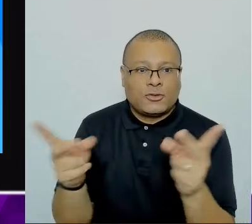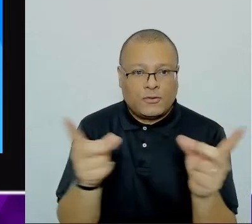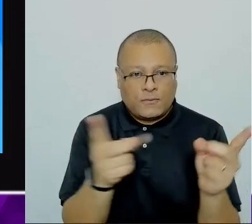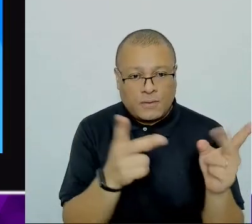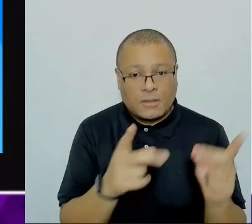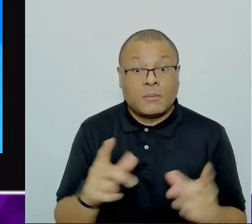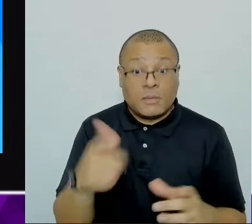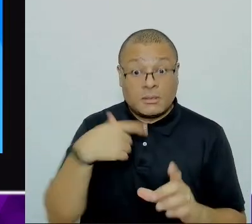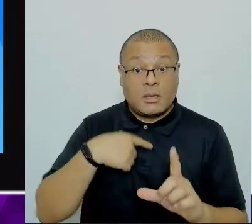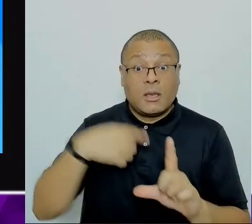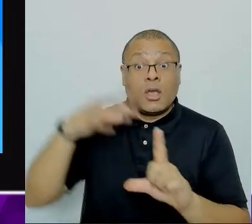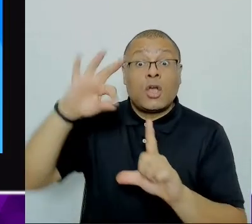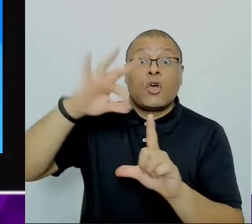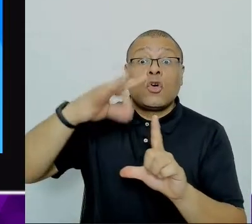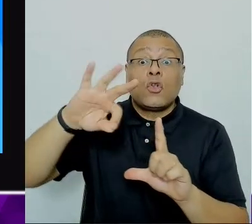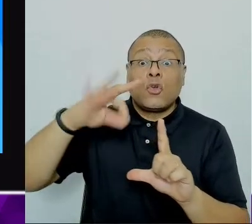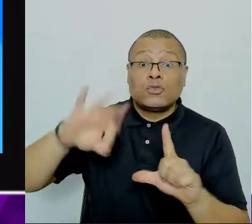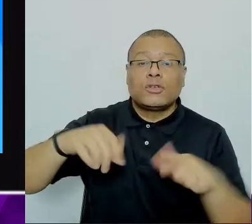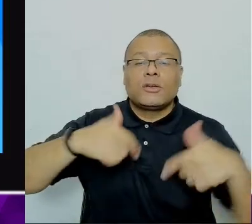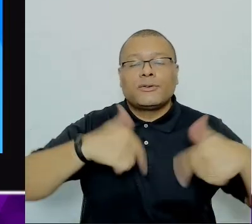logística, serviços,